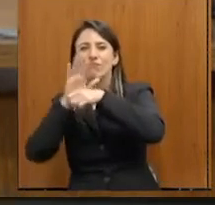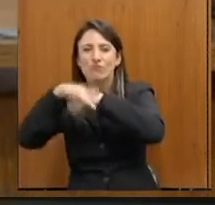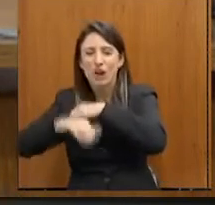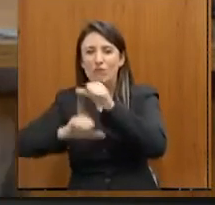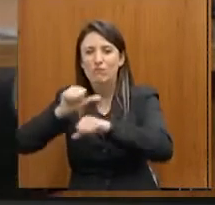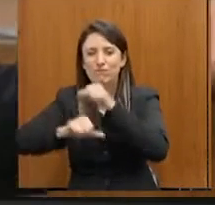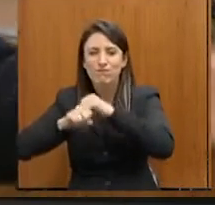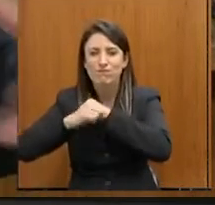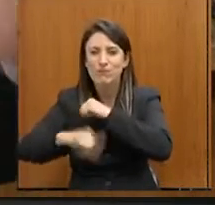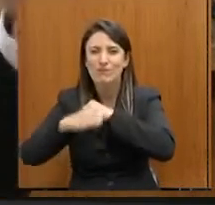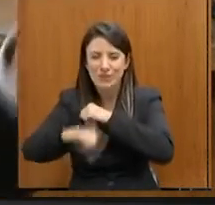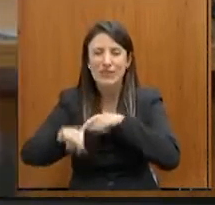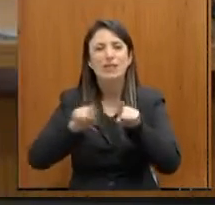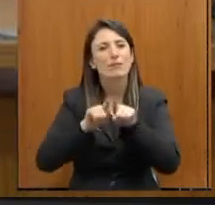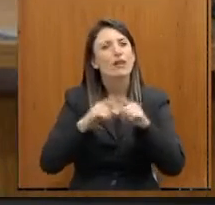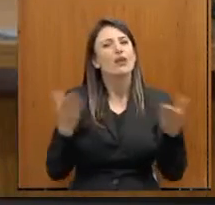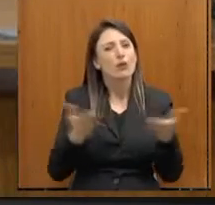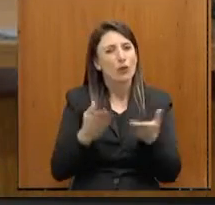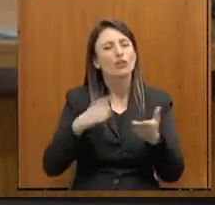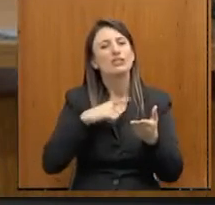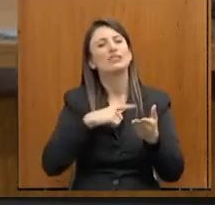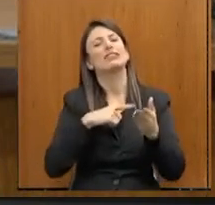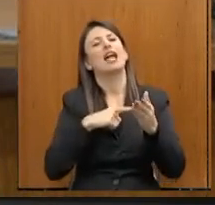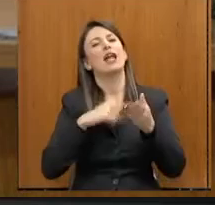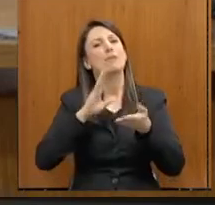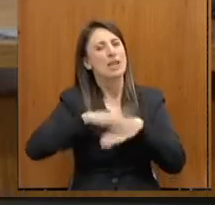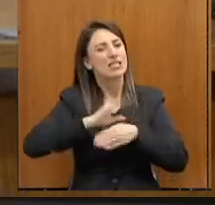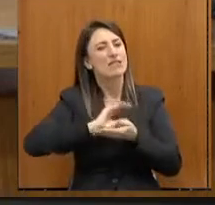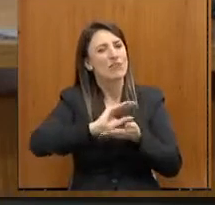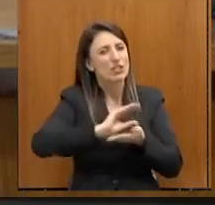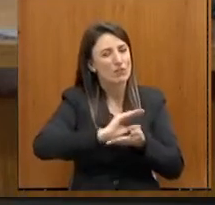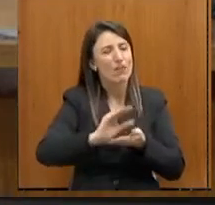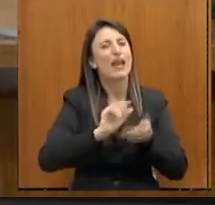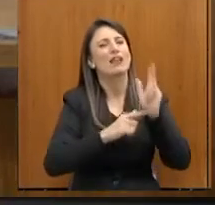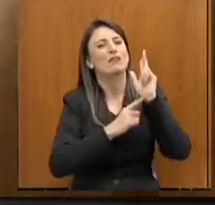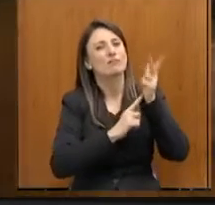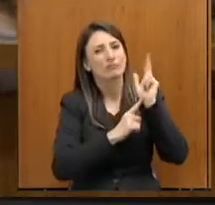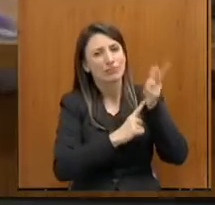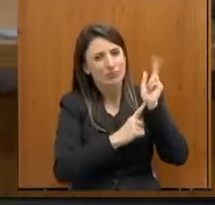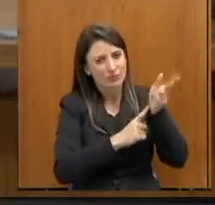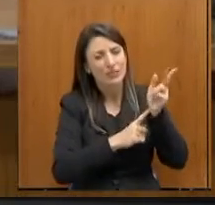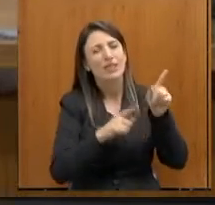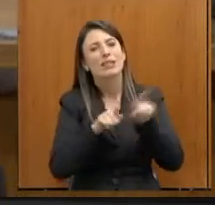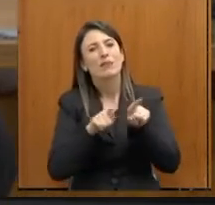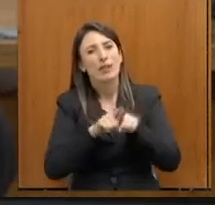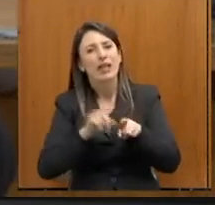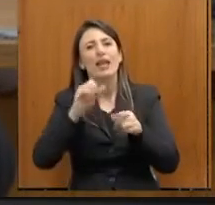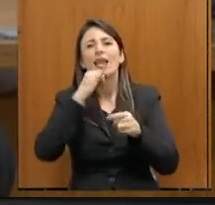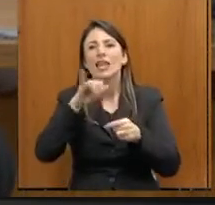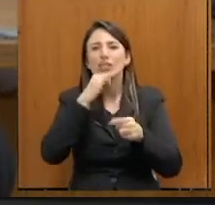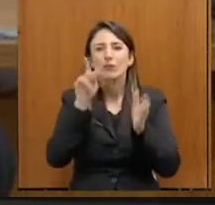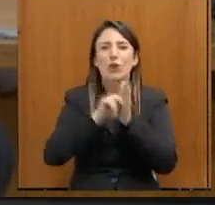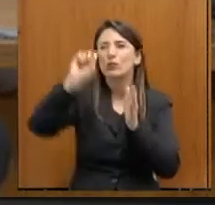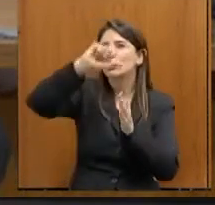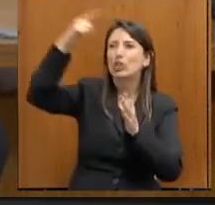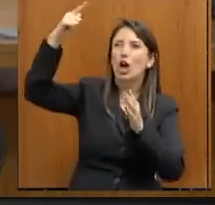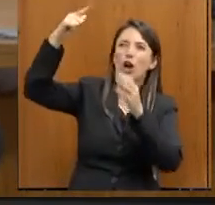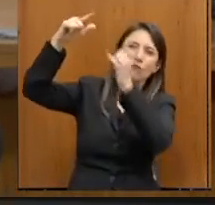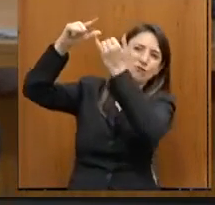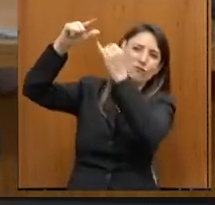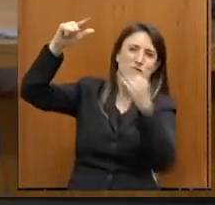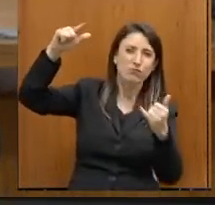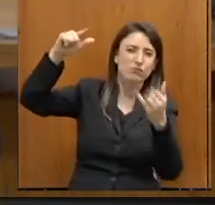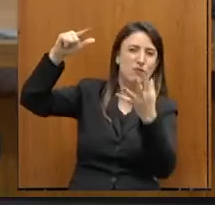1,5 bilhão e geração distribuída em é fotovoltaica e também e inovação isso